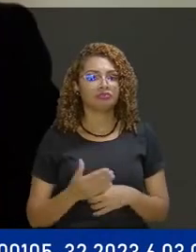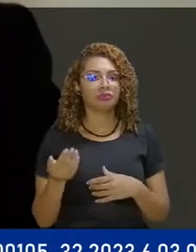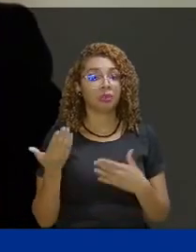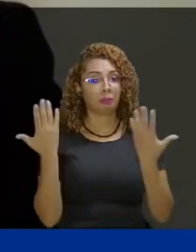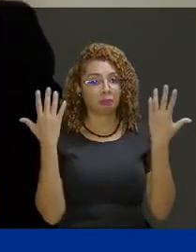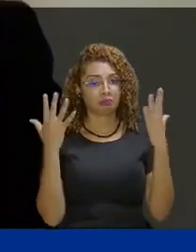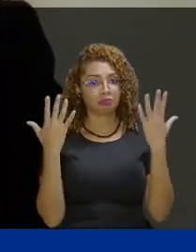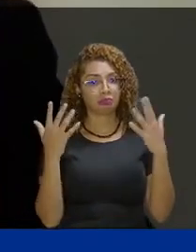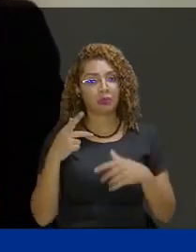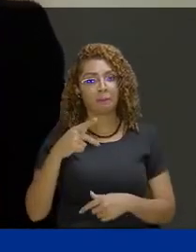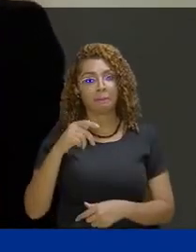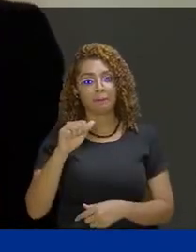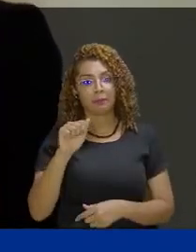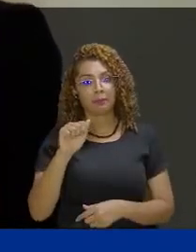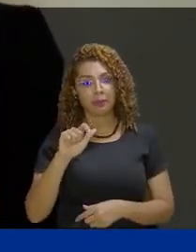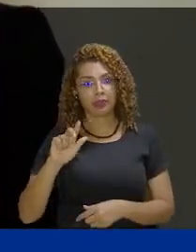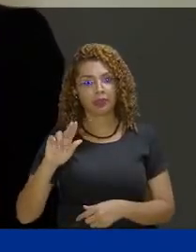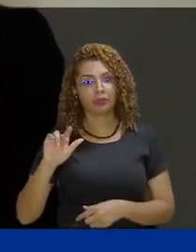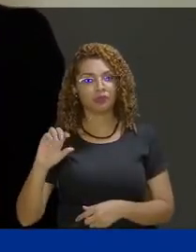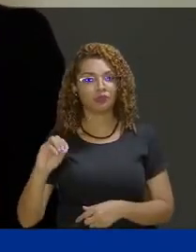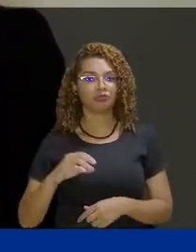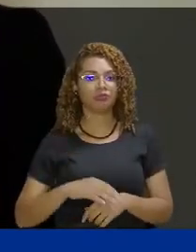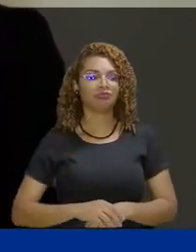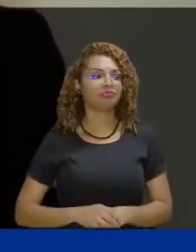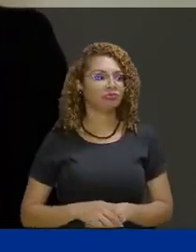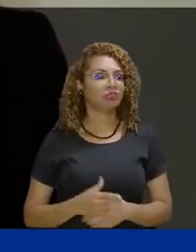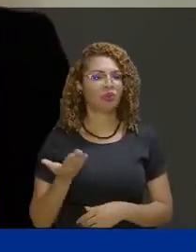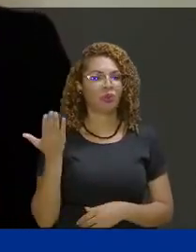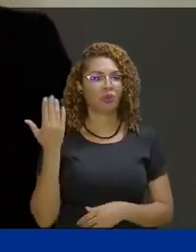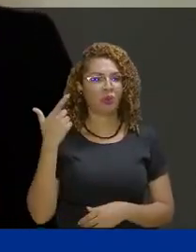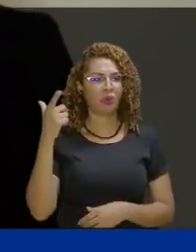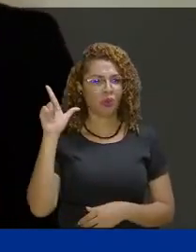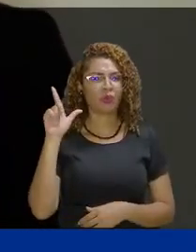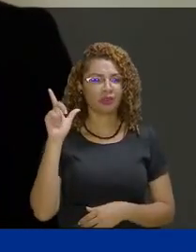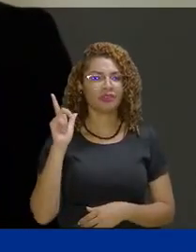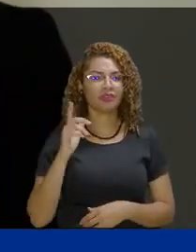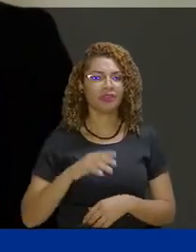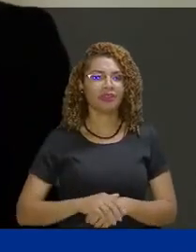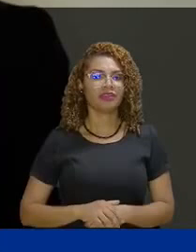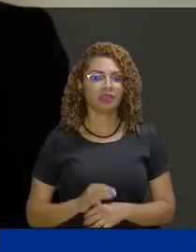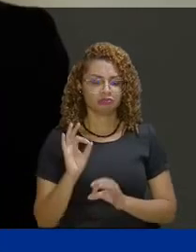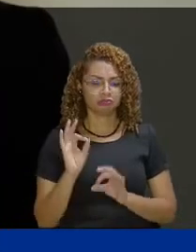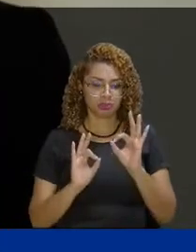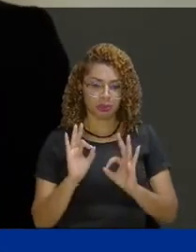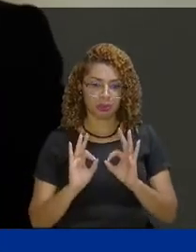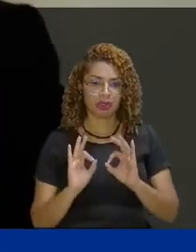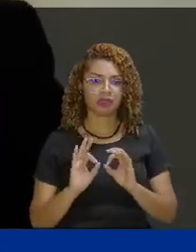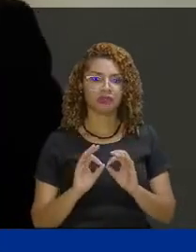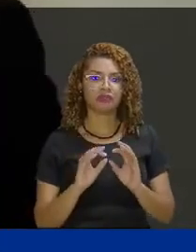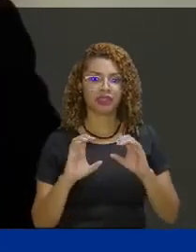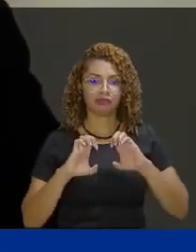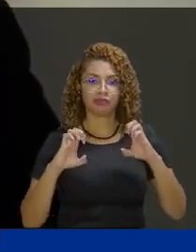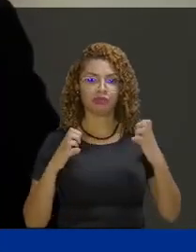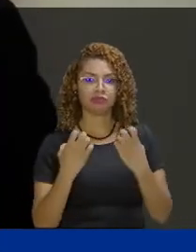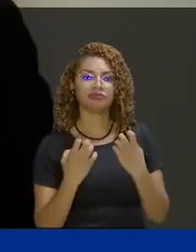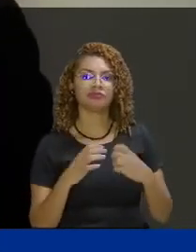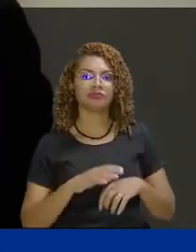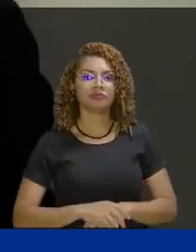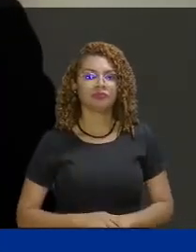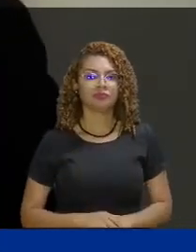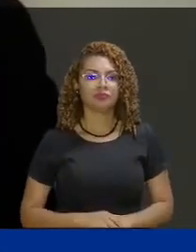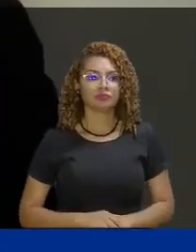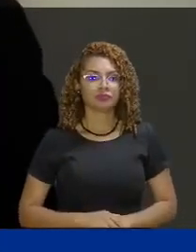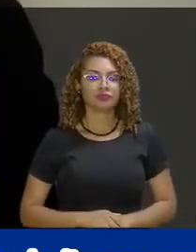programa, pela ação de ontem, maravilhoso, Paulo e toda a equipe, tá bom? E declaro encerrado,